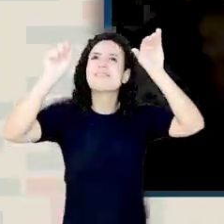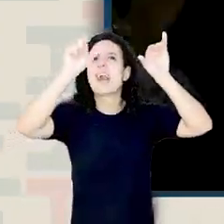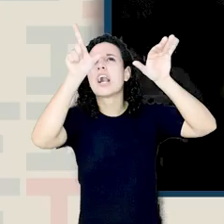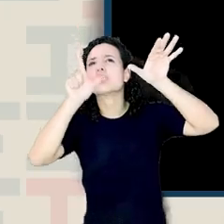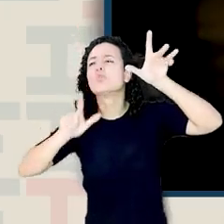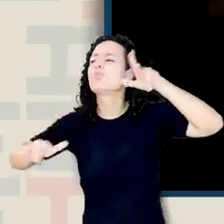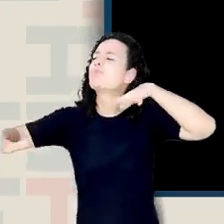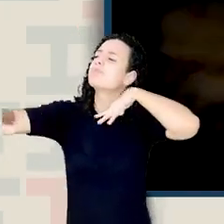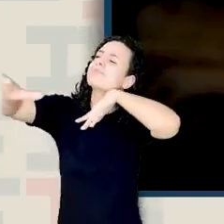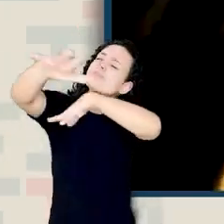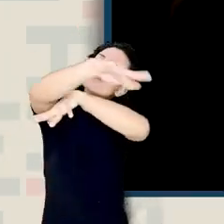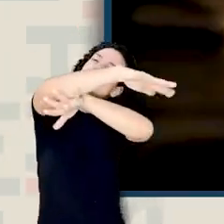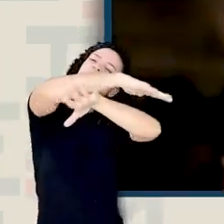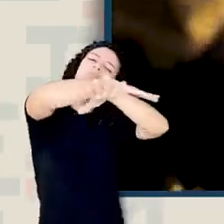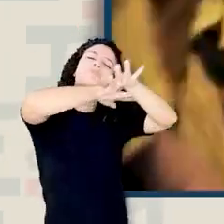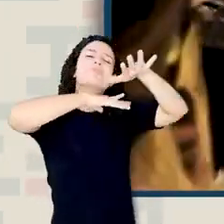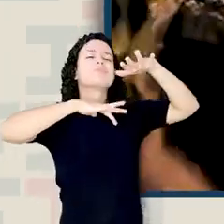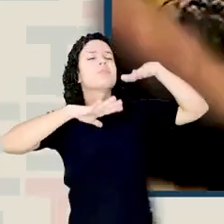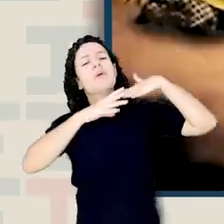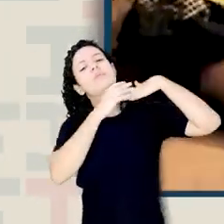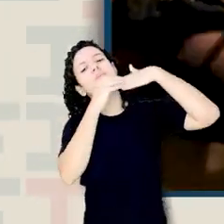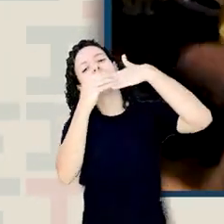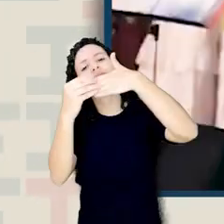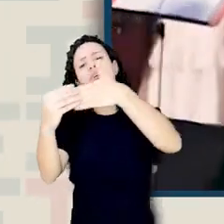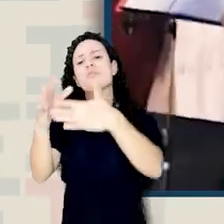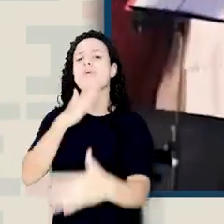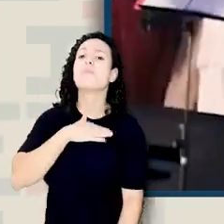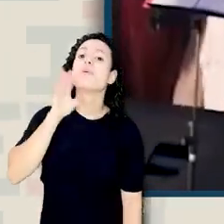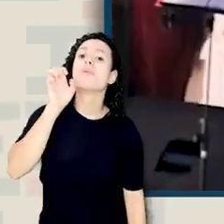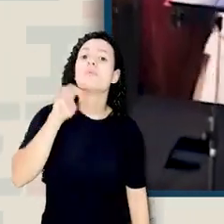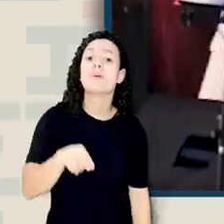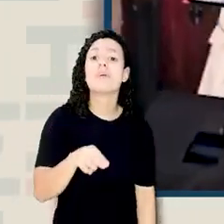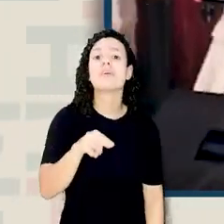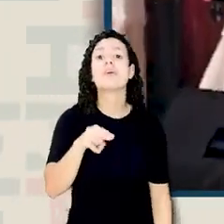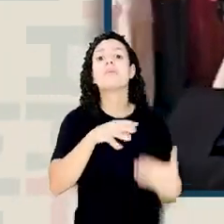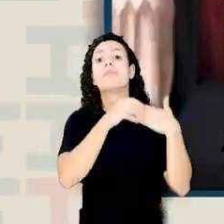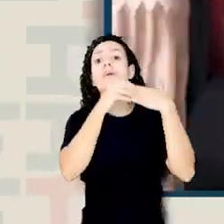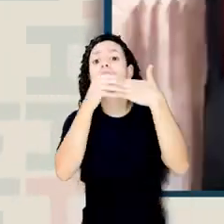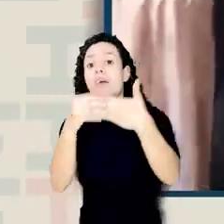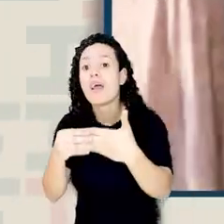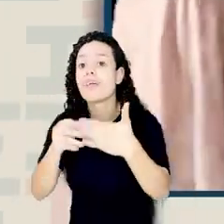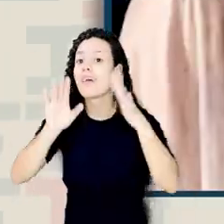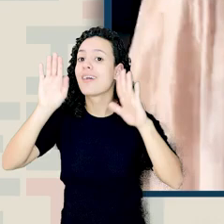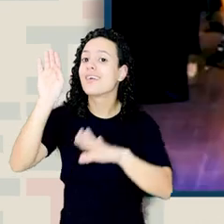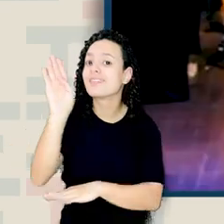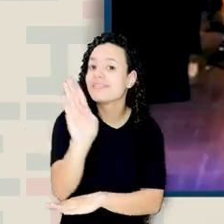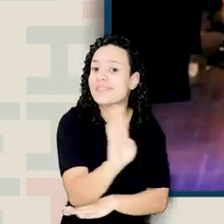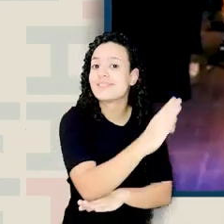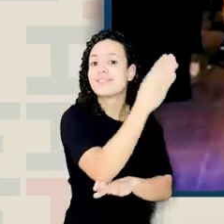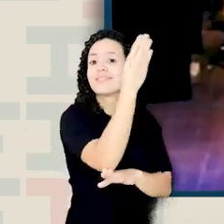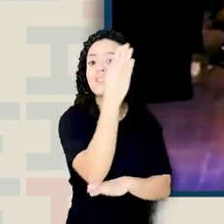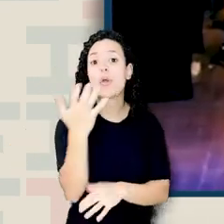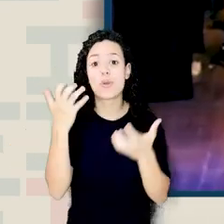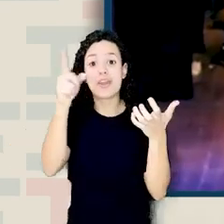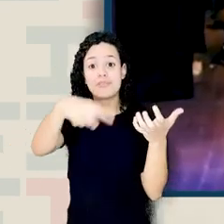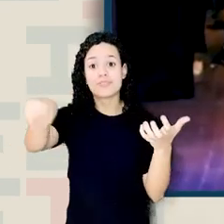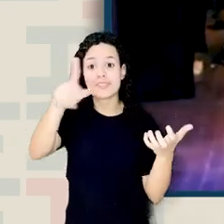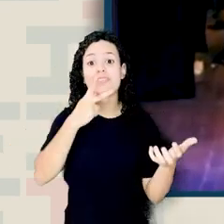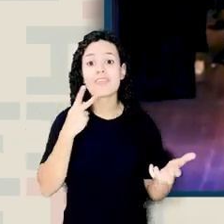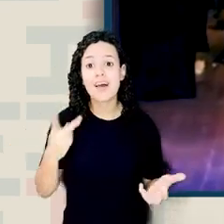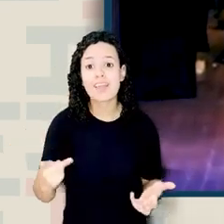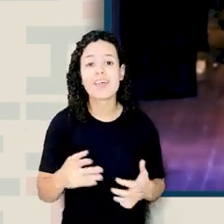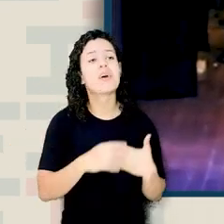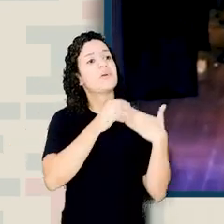azul. Me leva, meu bem, vocês, me leva pro Maracatu. Quero ouvir vocês embaixo,